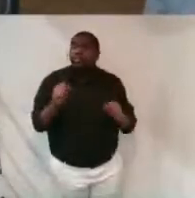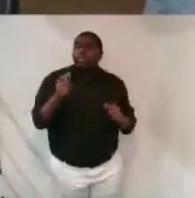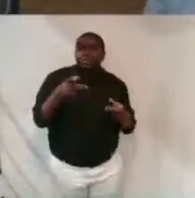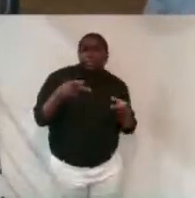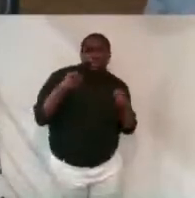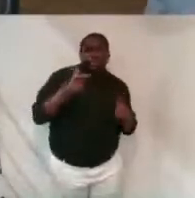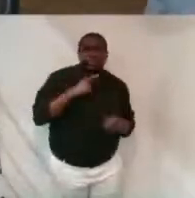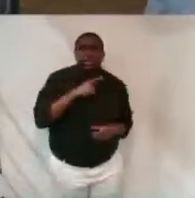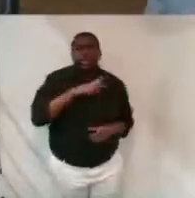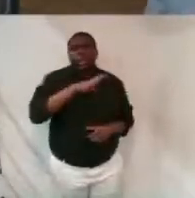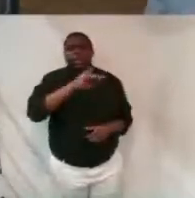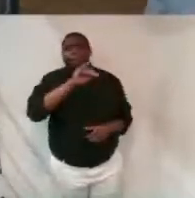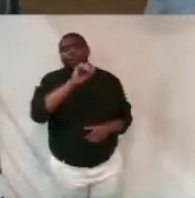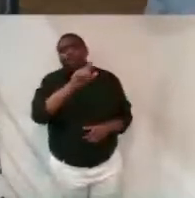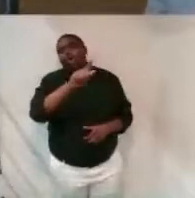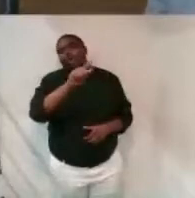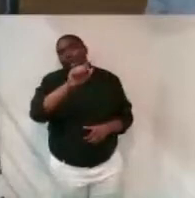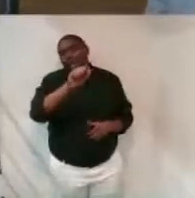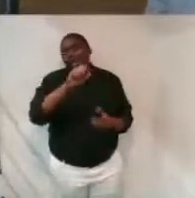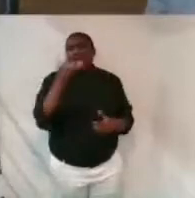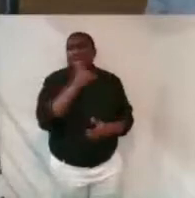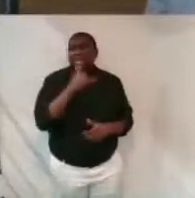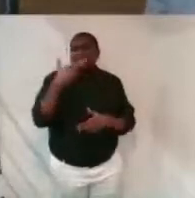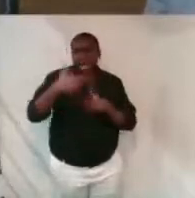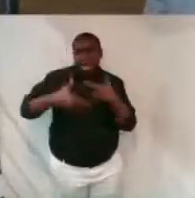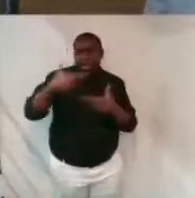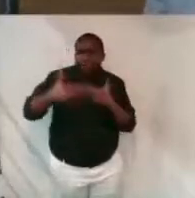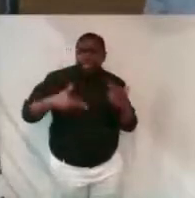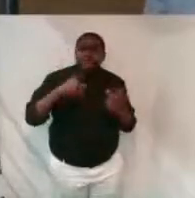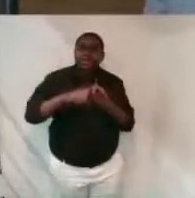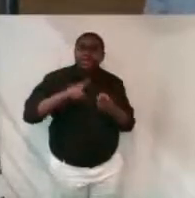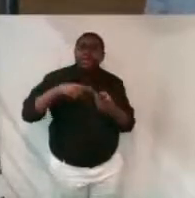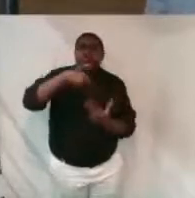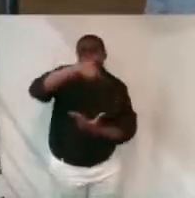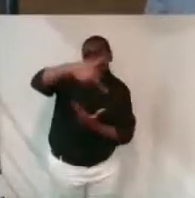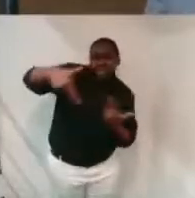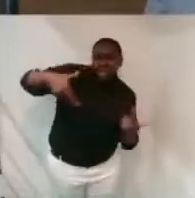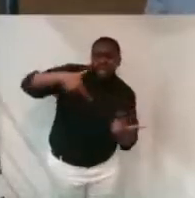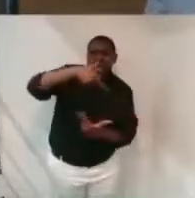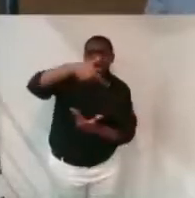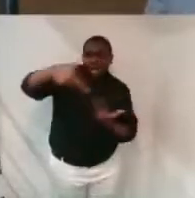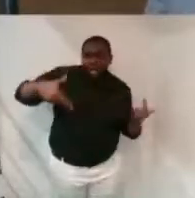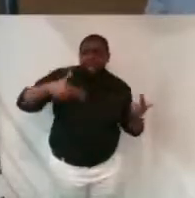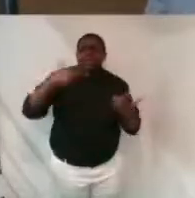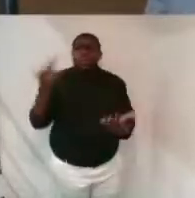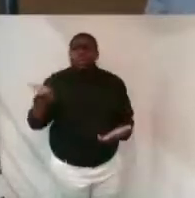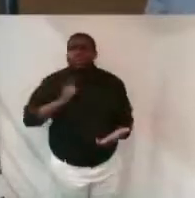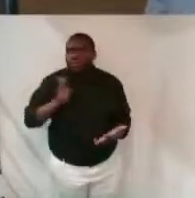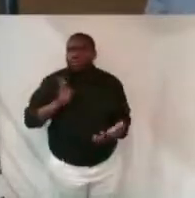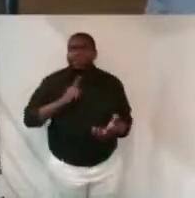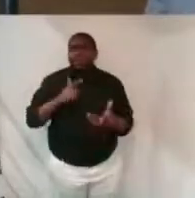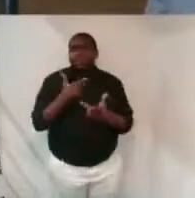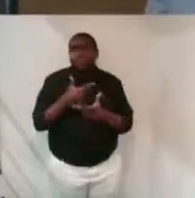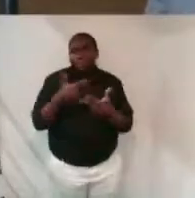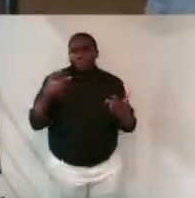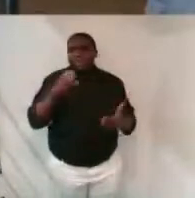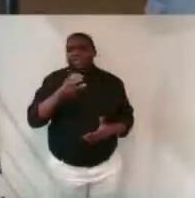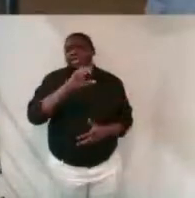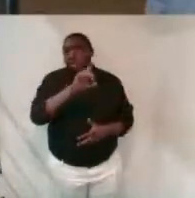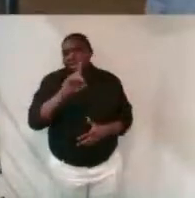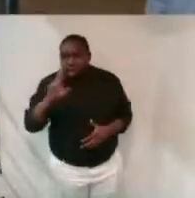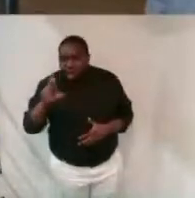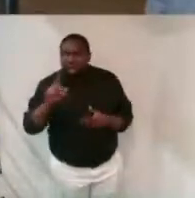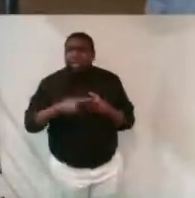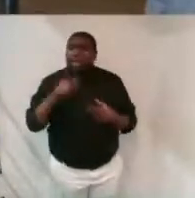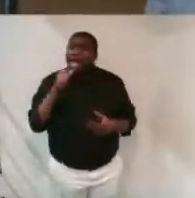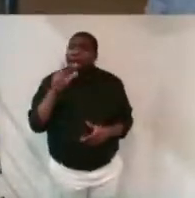o biogás, o biometano, energia renovável, reciclados, combustíveis derivados de resíduos, que é o CDR, água